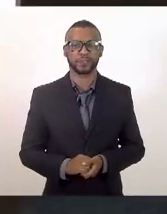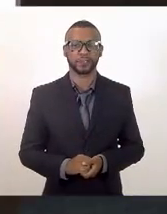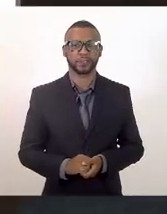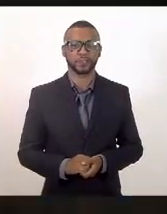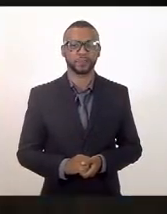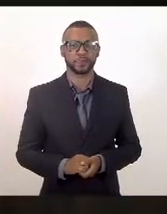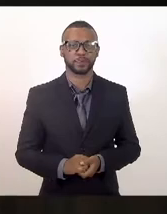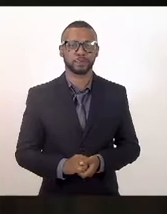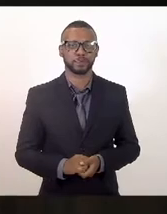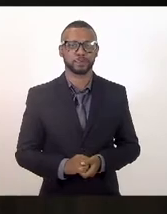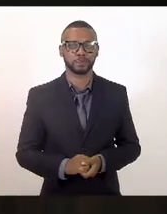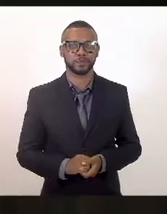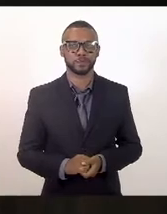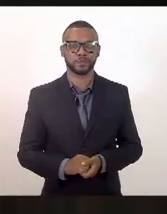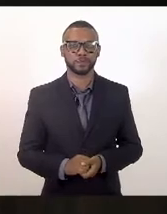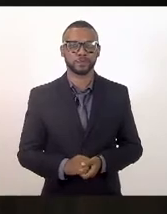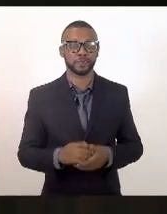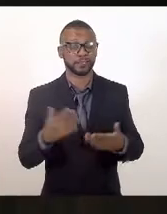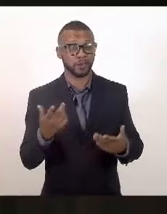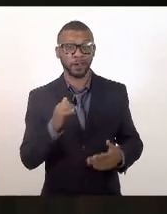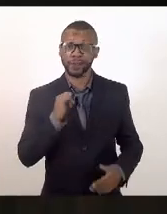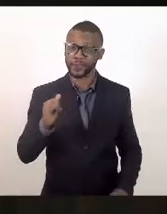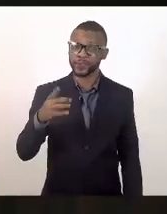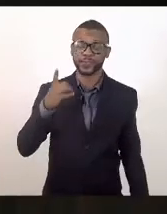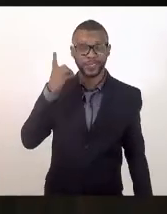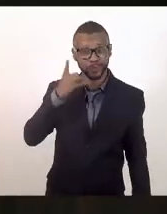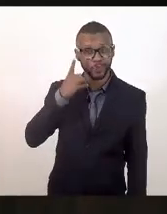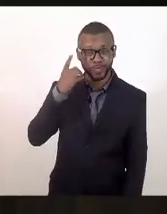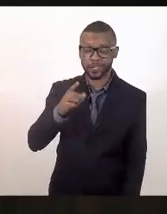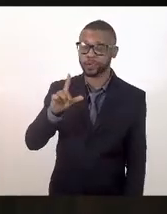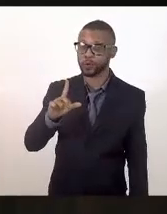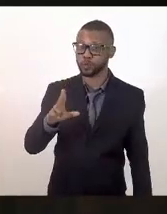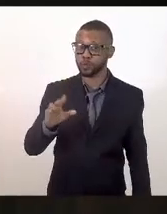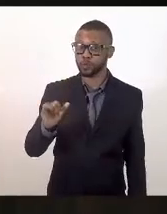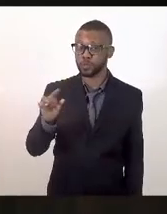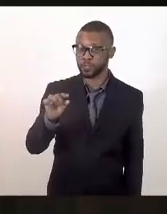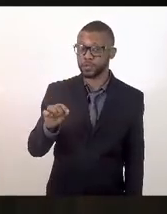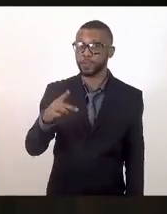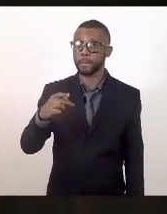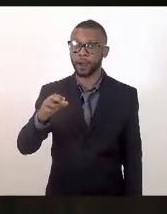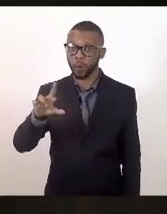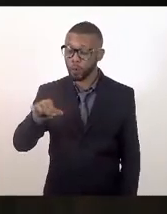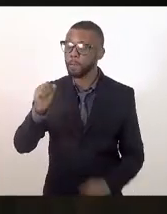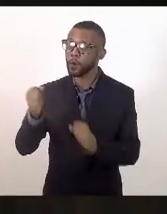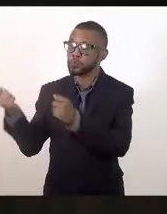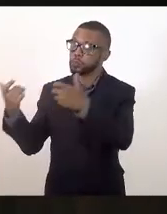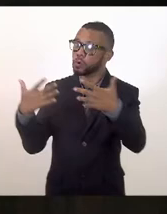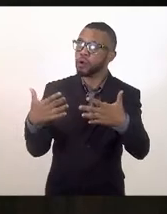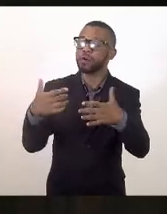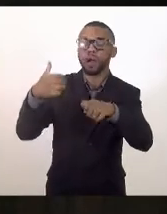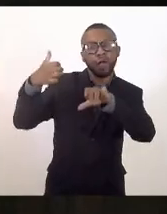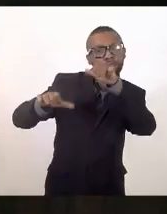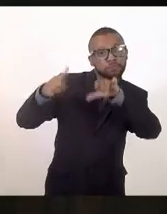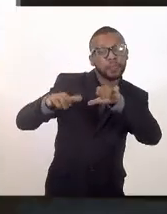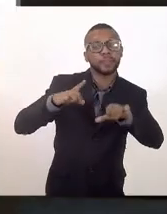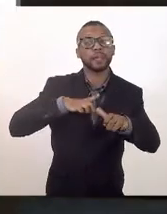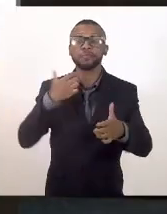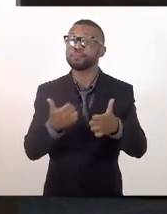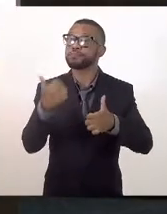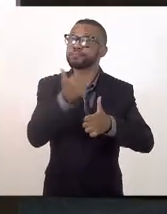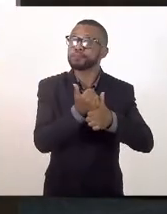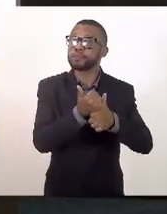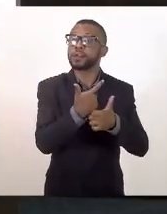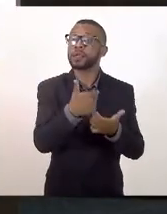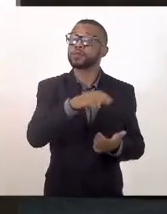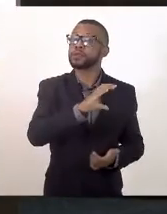presidente. Então, deputado Luiz Paulo, para emitir parecer pela comissão. Você vai ler? Tem um substitutivo ali da CCJ. Senhor presidente,